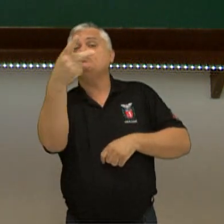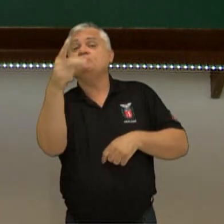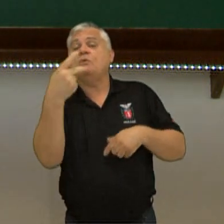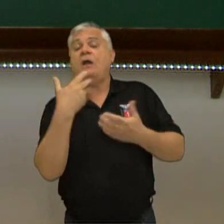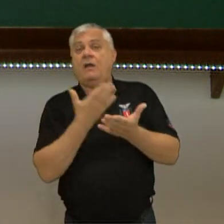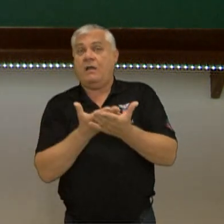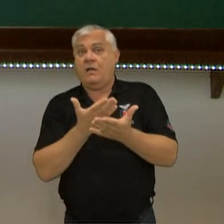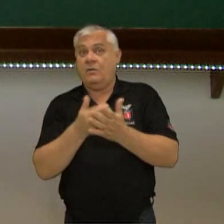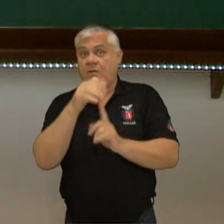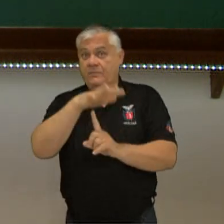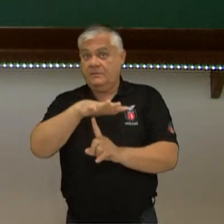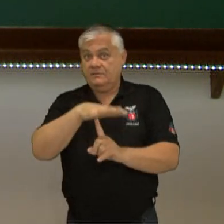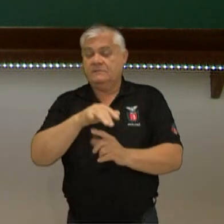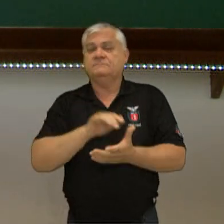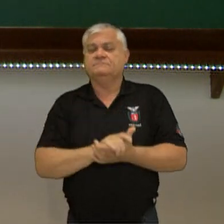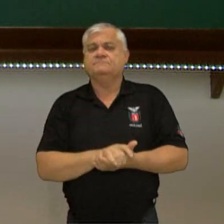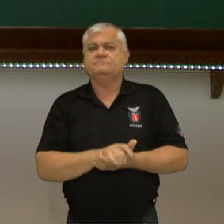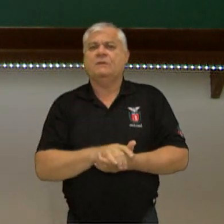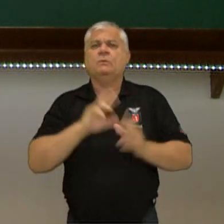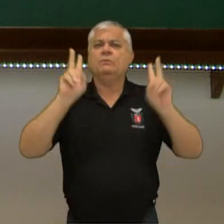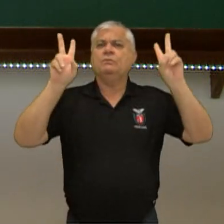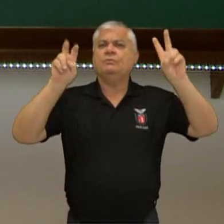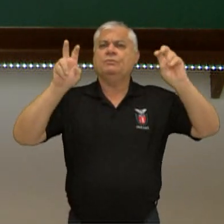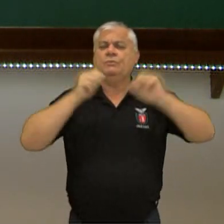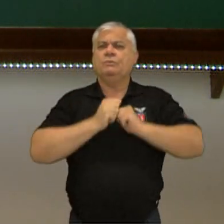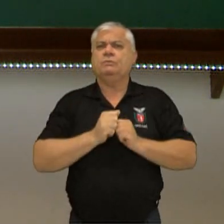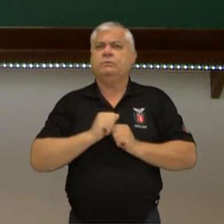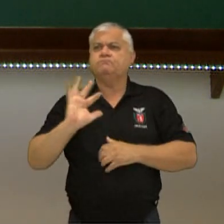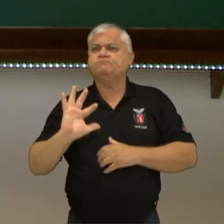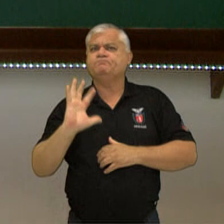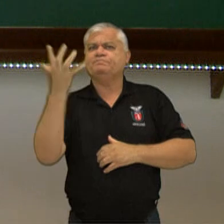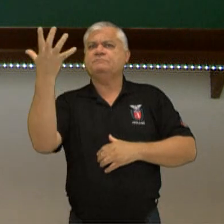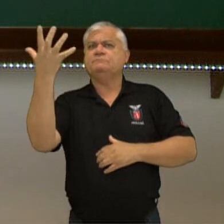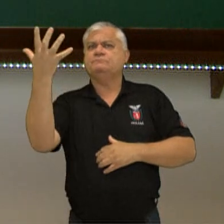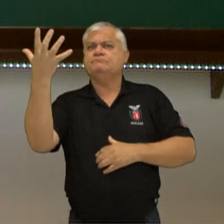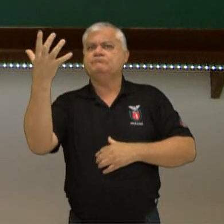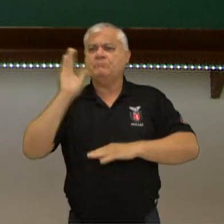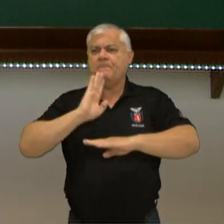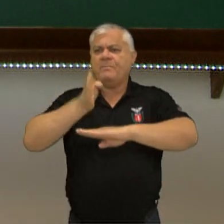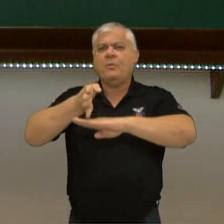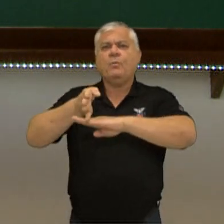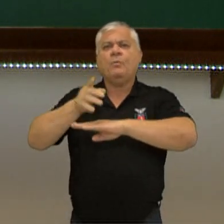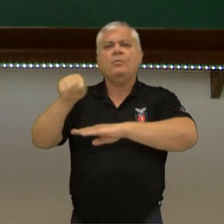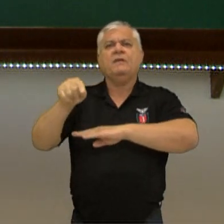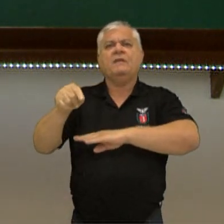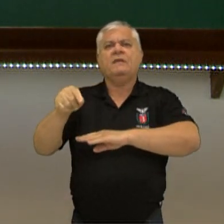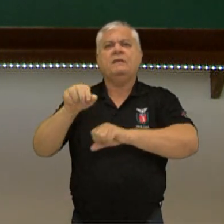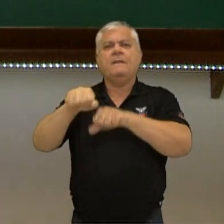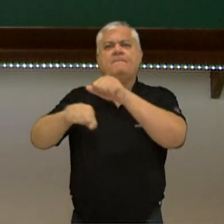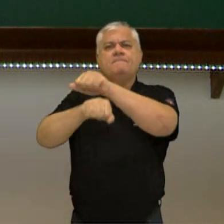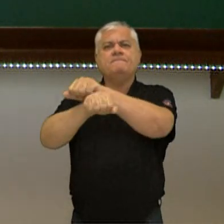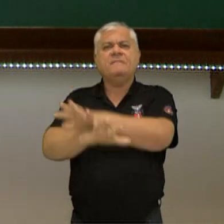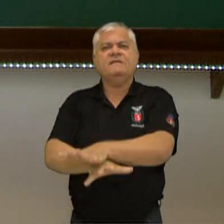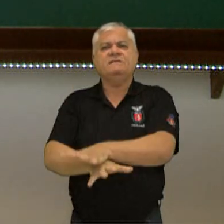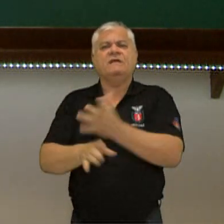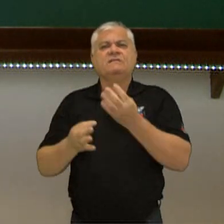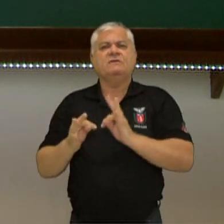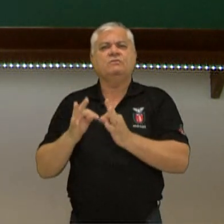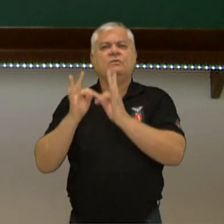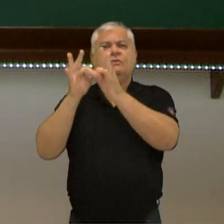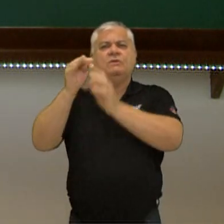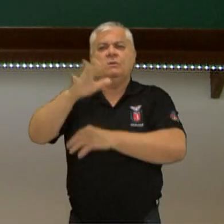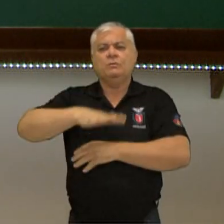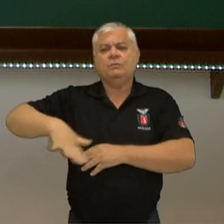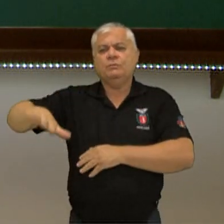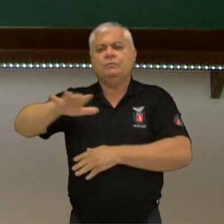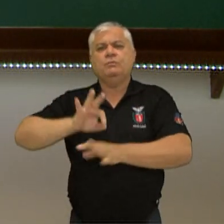nossa aula Paraná sobre o impacto das mídias, tecnologias na organização